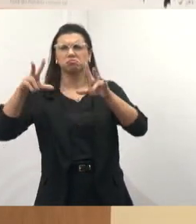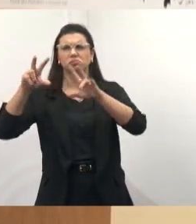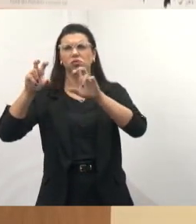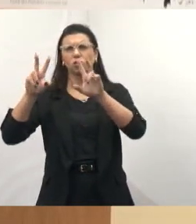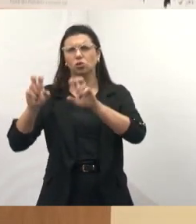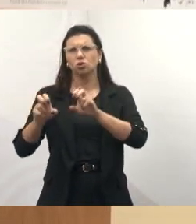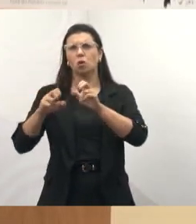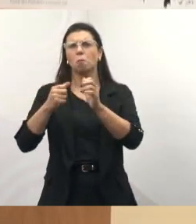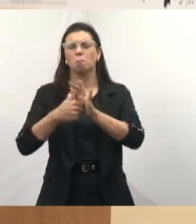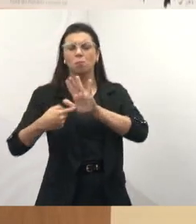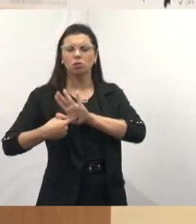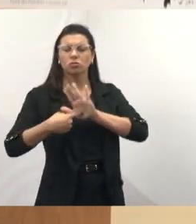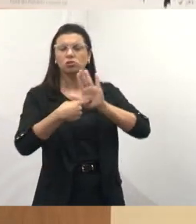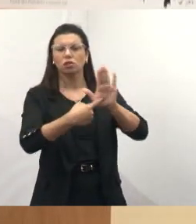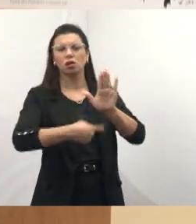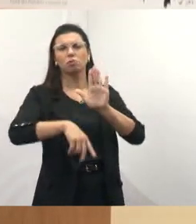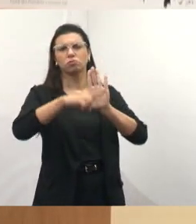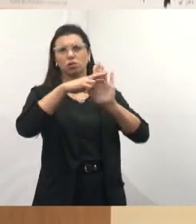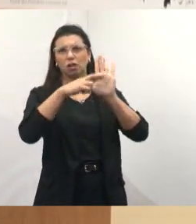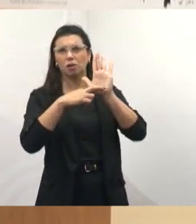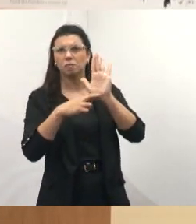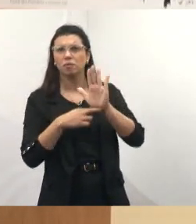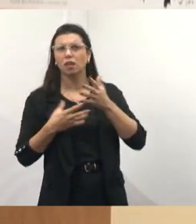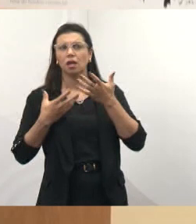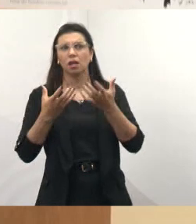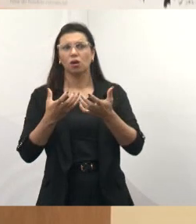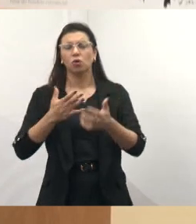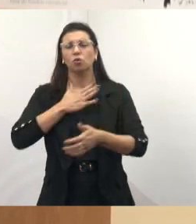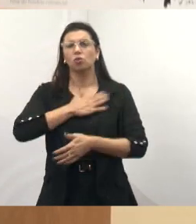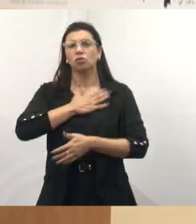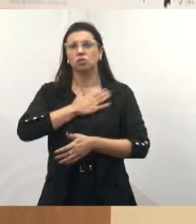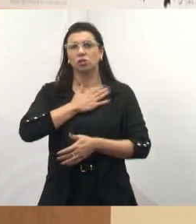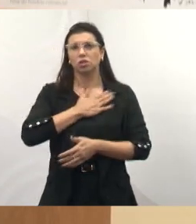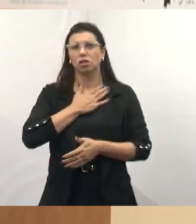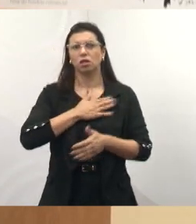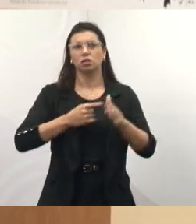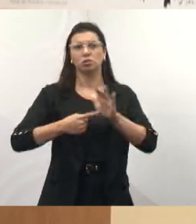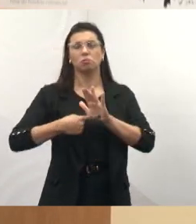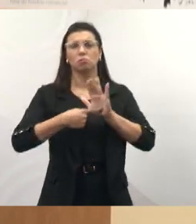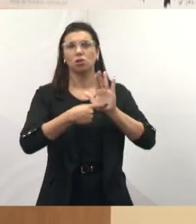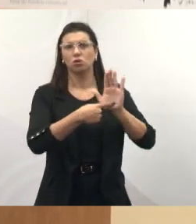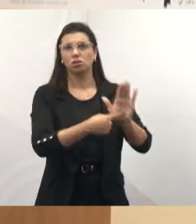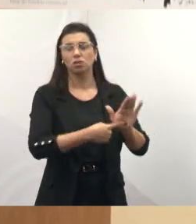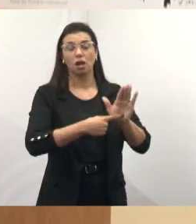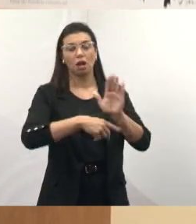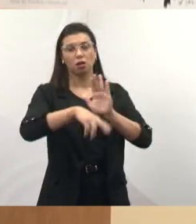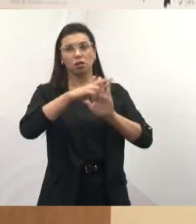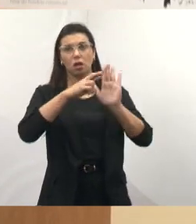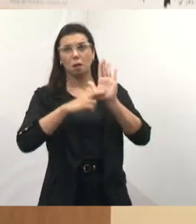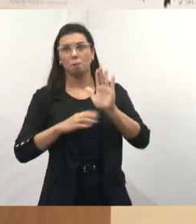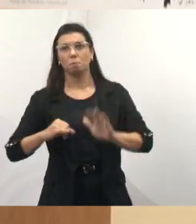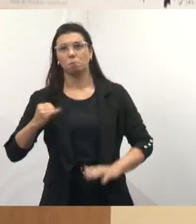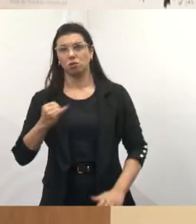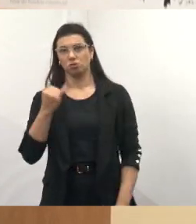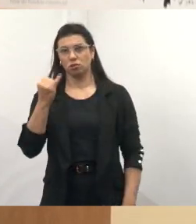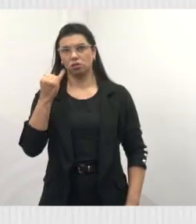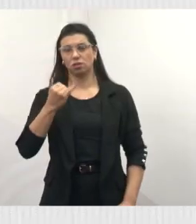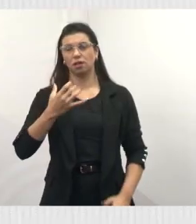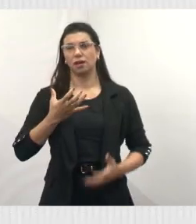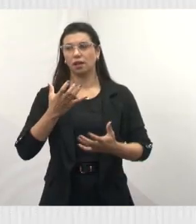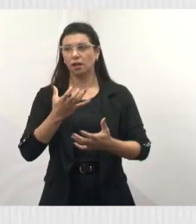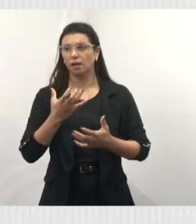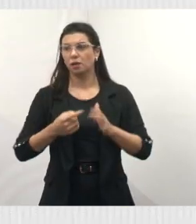apresentamos por escrito a esta casa, e eu gostaria de destacar algumas questões muito importantes. Pediria, por favor, que